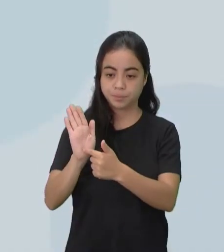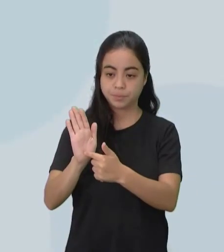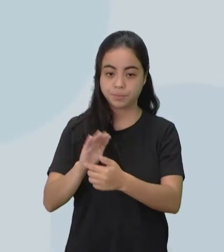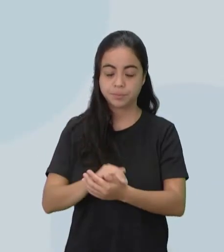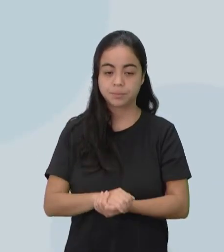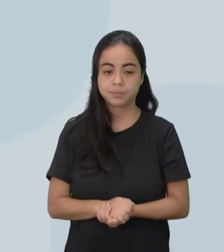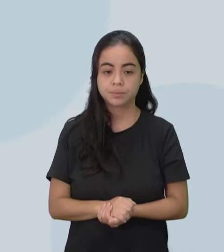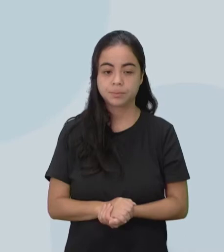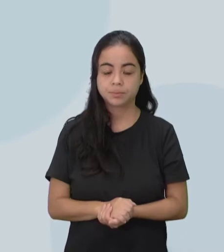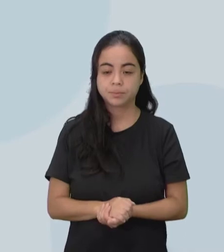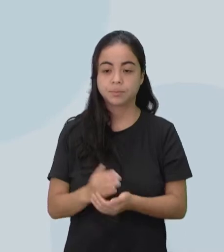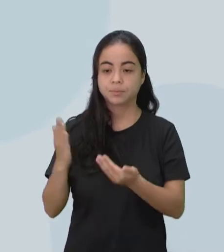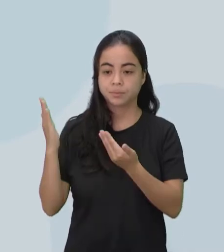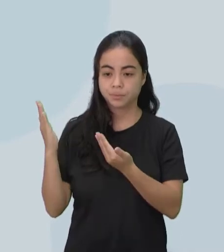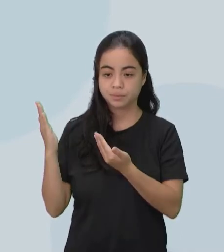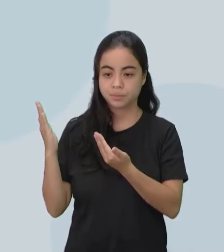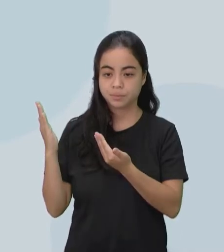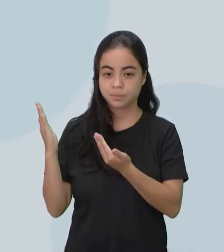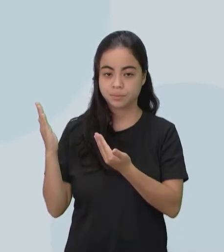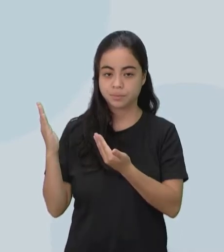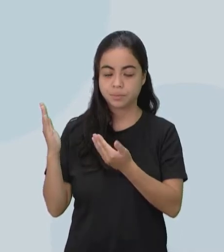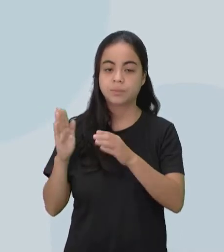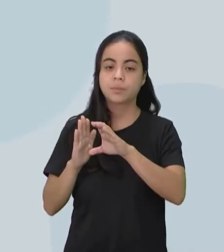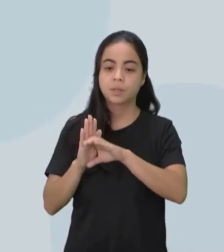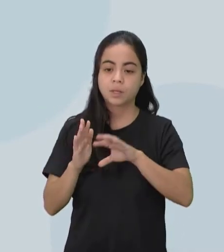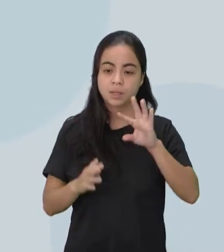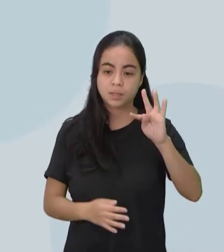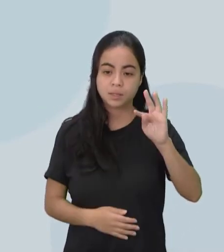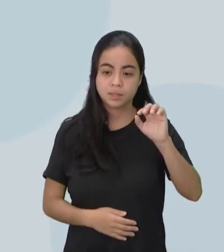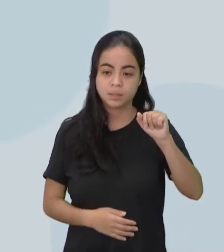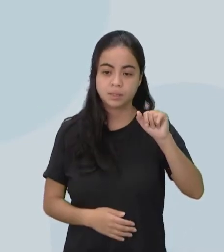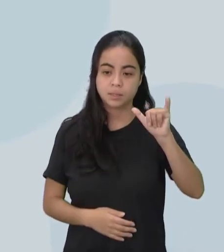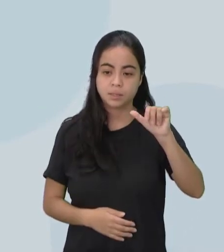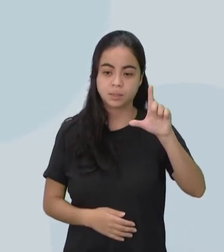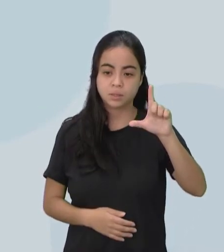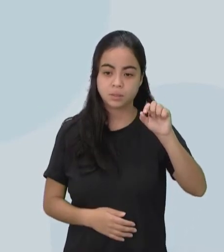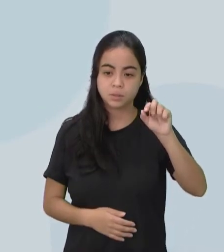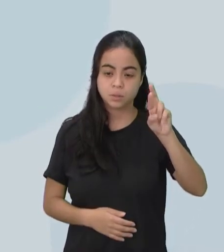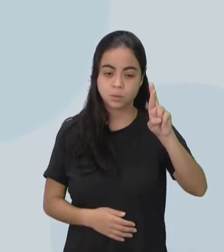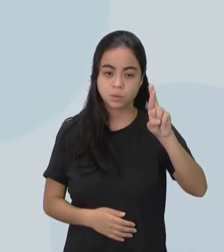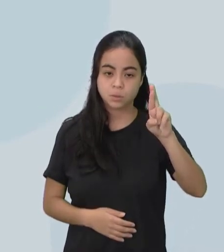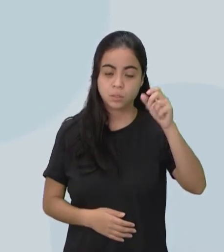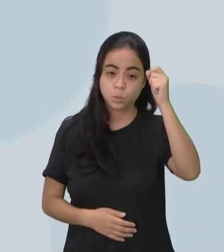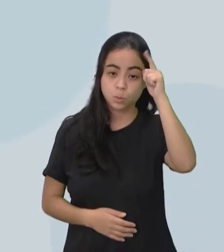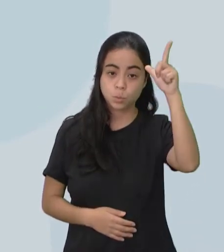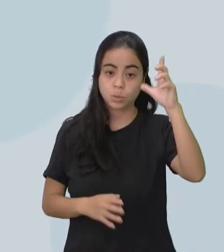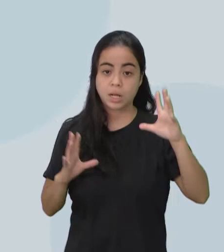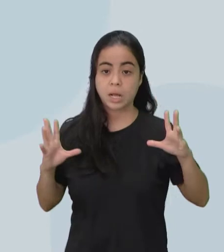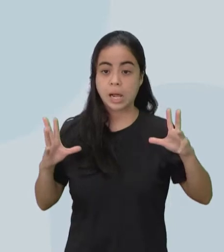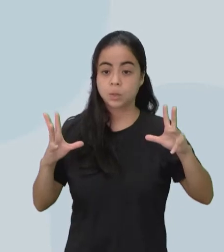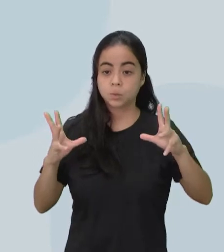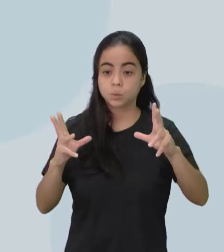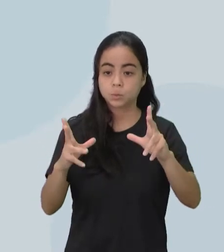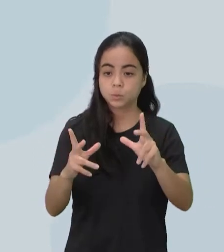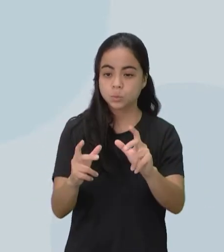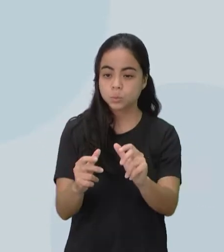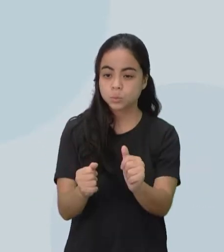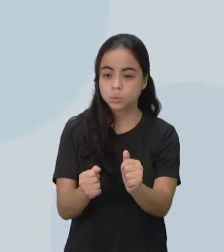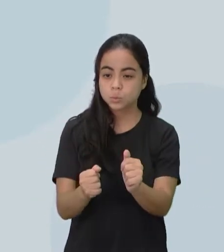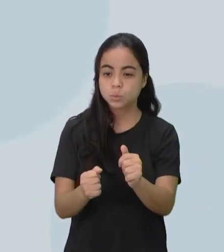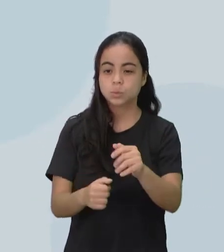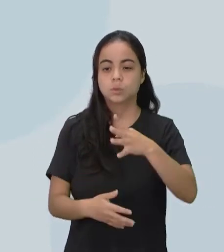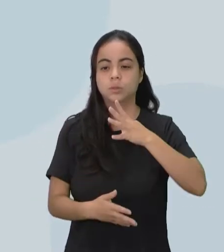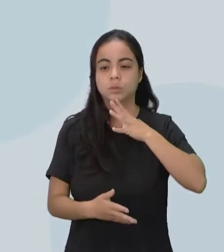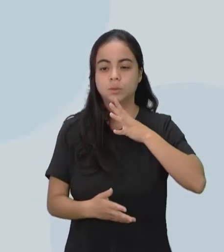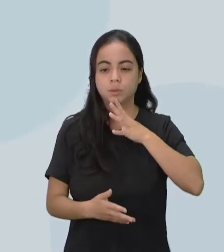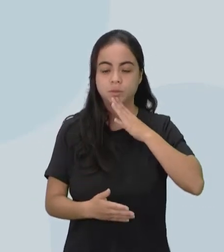para vocês. Eu trouxe de novo aquele conceito do Taylor, né? Que ele fala que a cultura é todo aquele complexo de